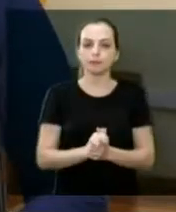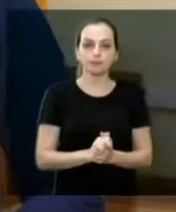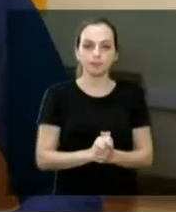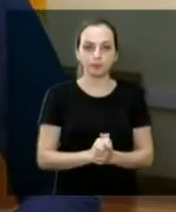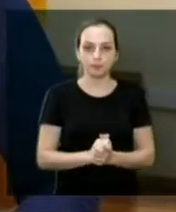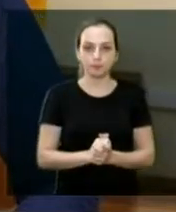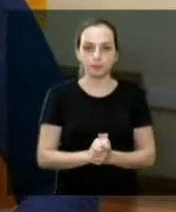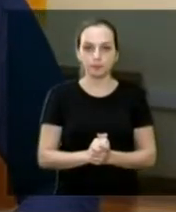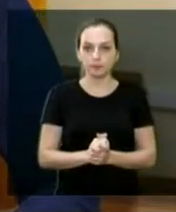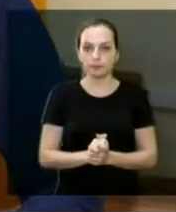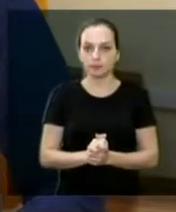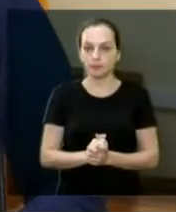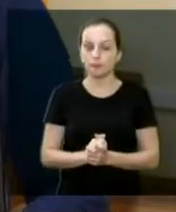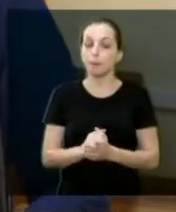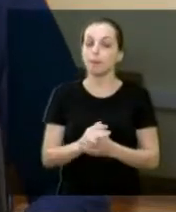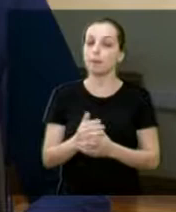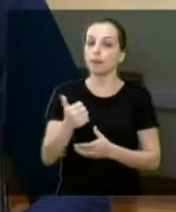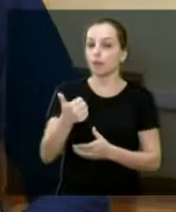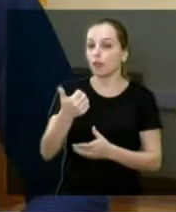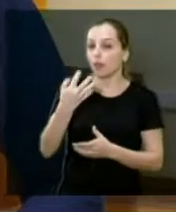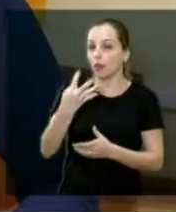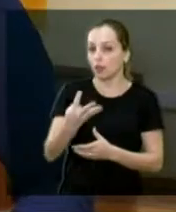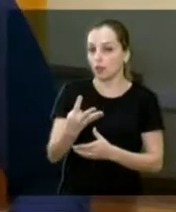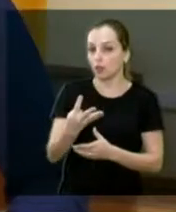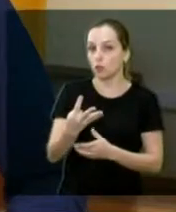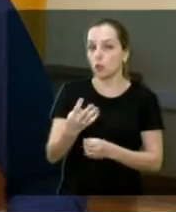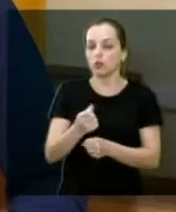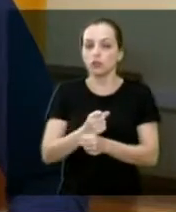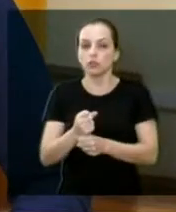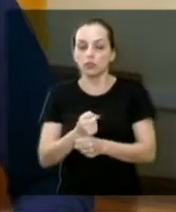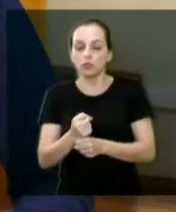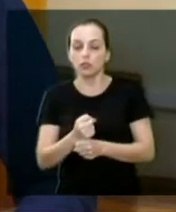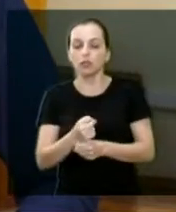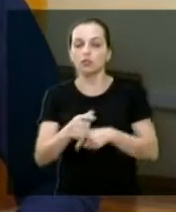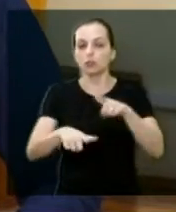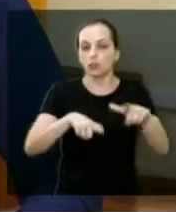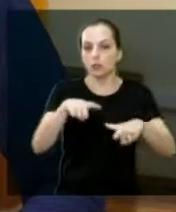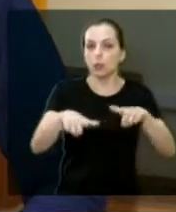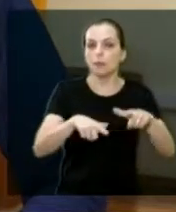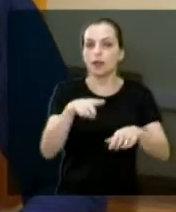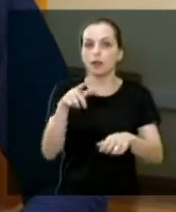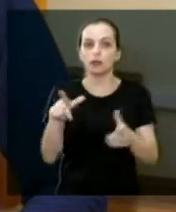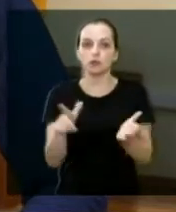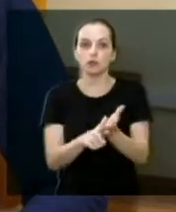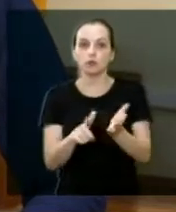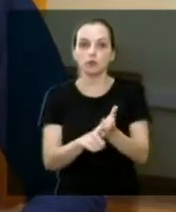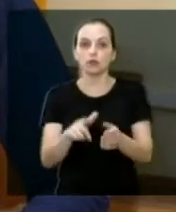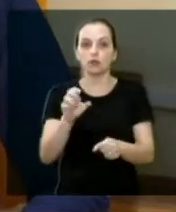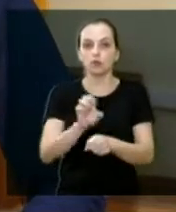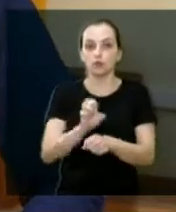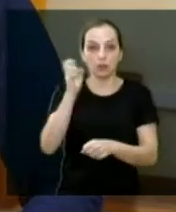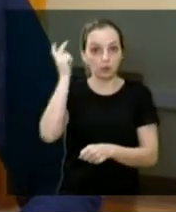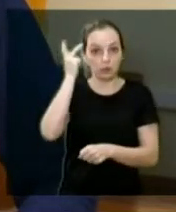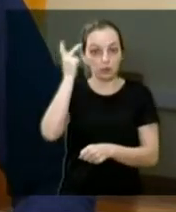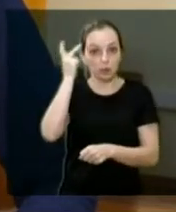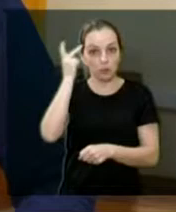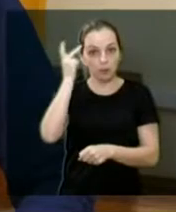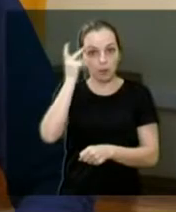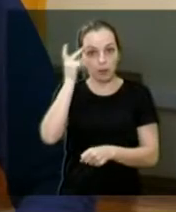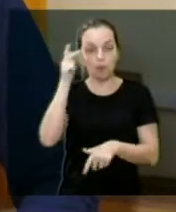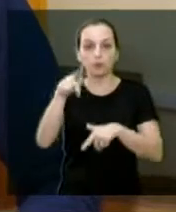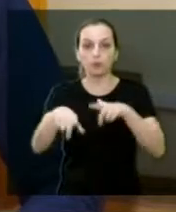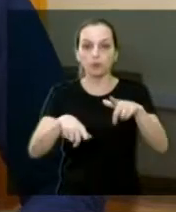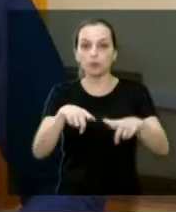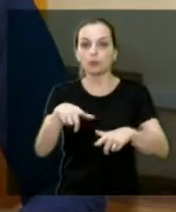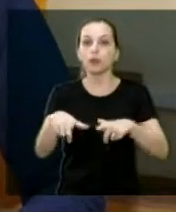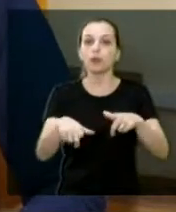gente era correspondente. Foi durante 14 anos correspondente no Estado de São Paulo. Meu pai, a velha guarda vai conhecer, Alceu de Almeida Santos, trabalhou muito